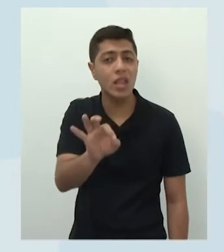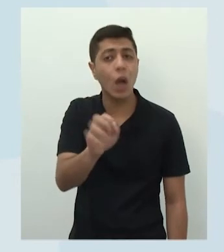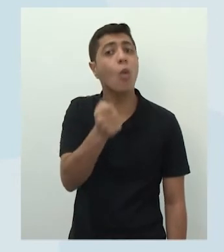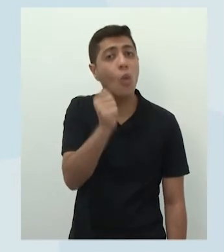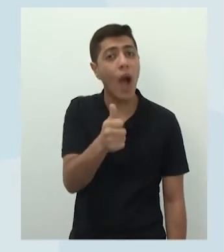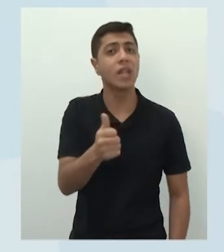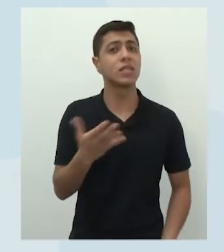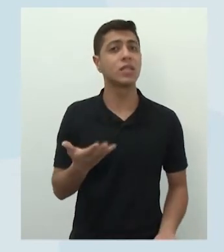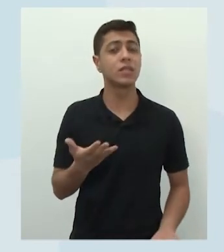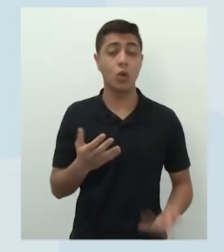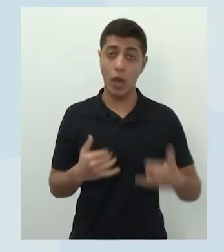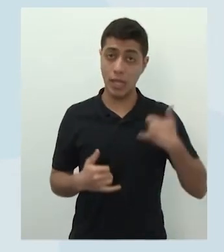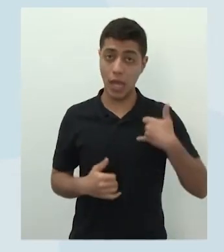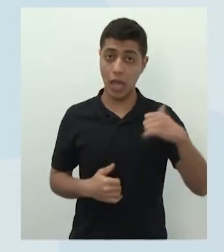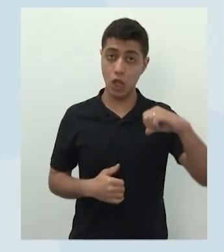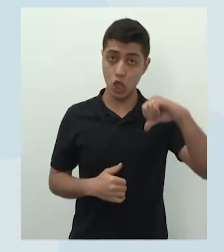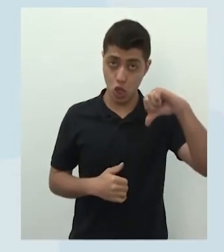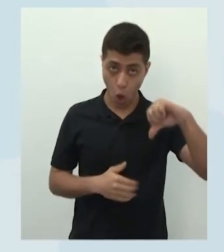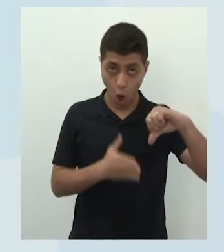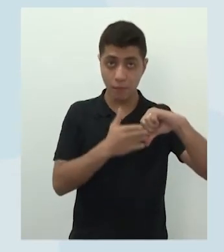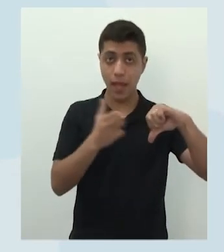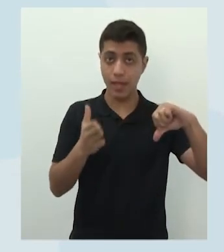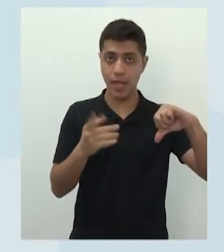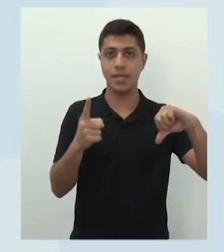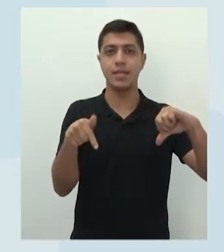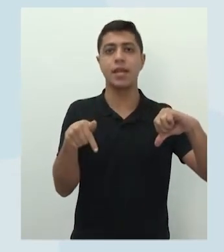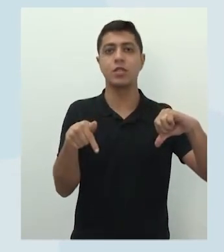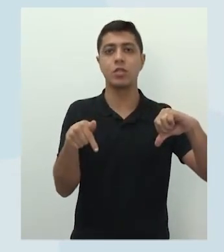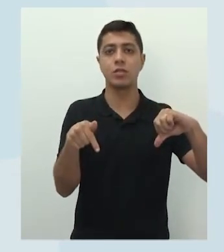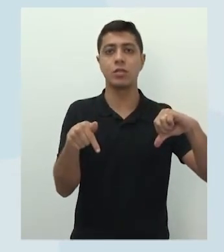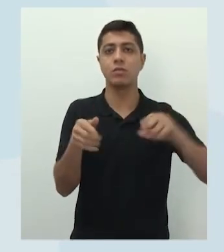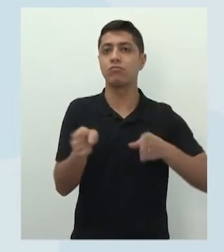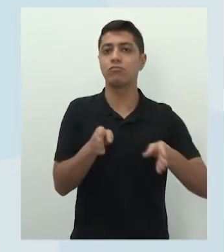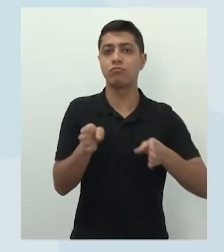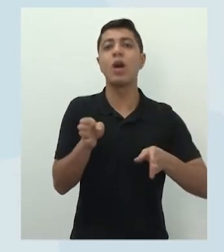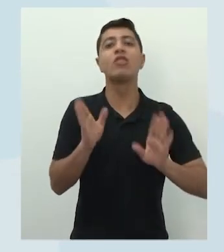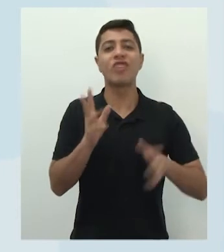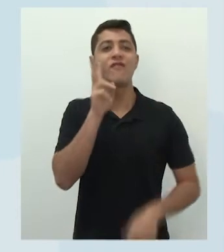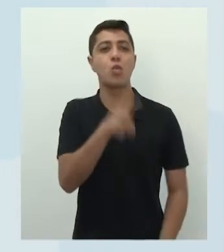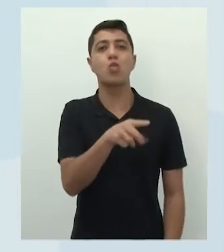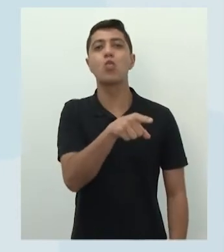com esses meninos, com essas meninas. Passa o próximo para mim.